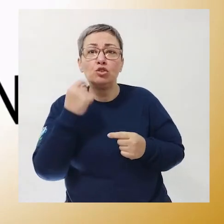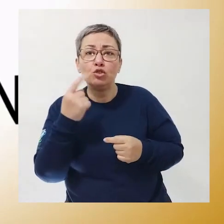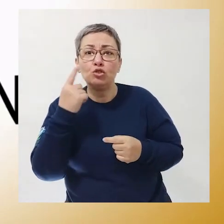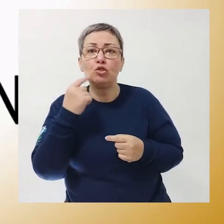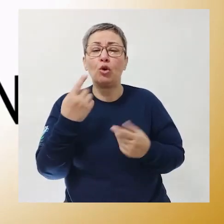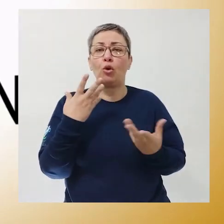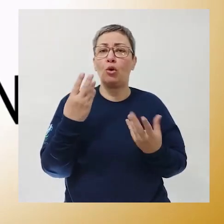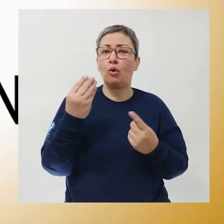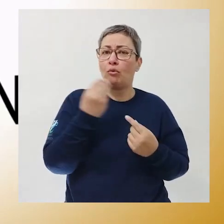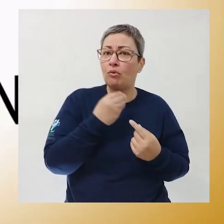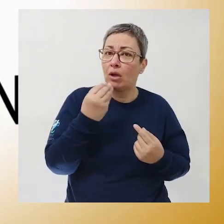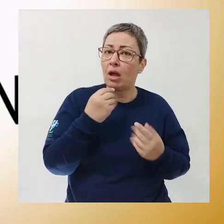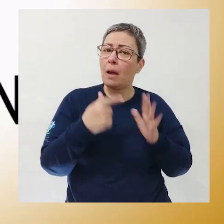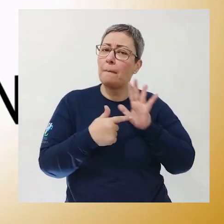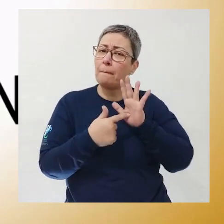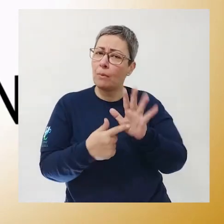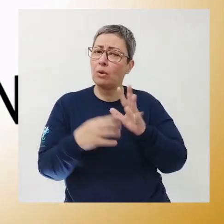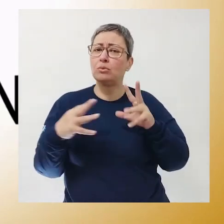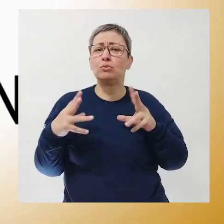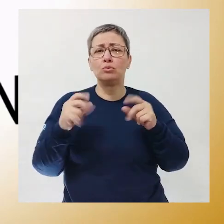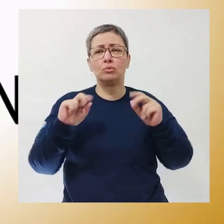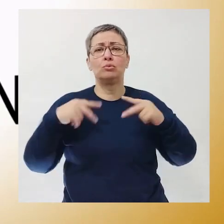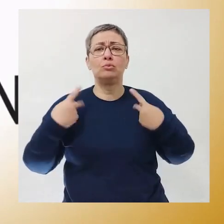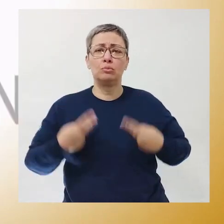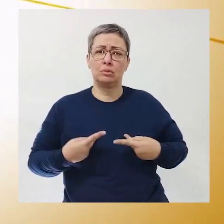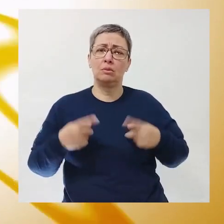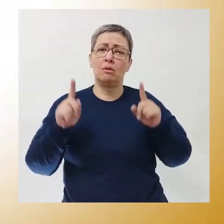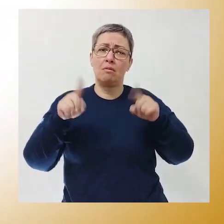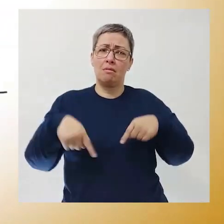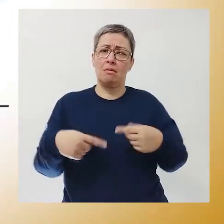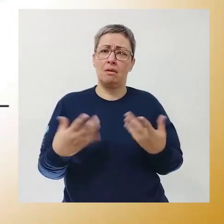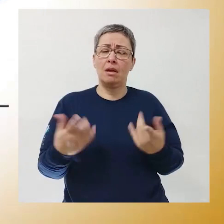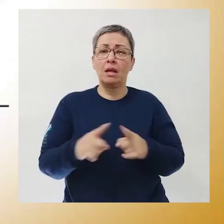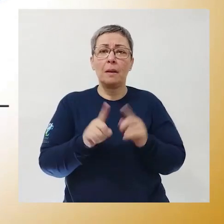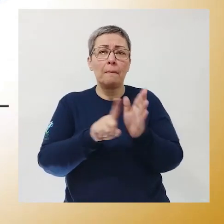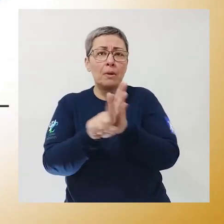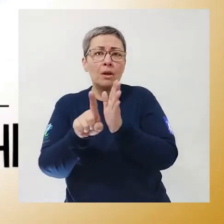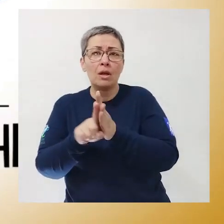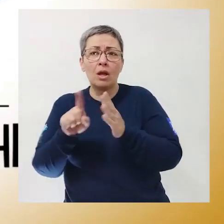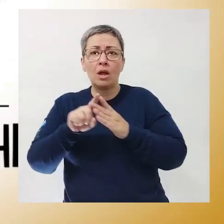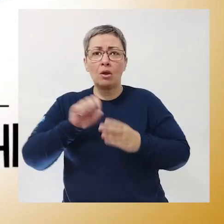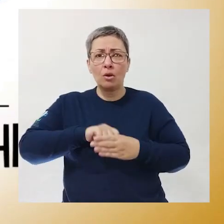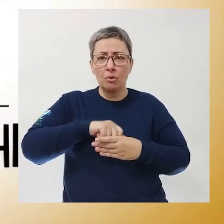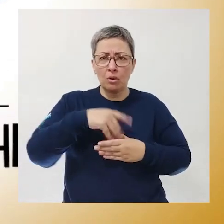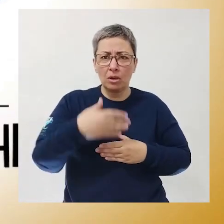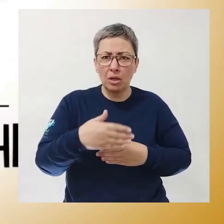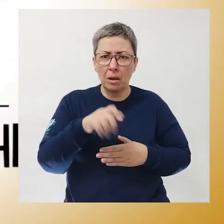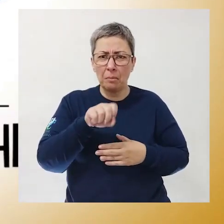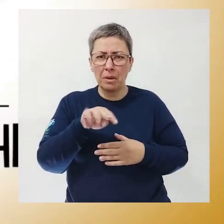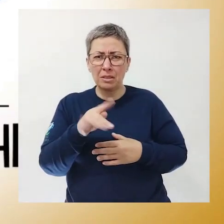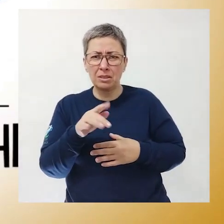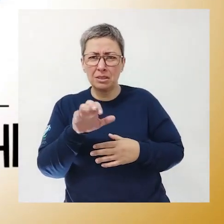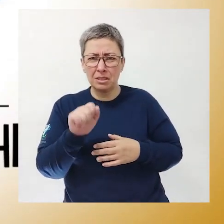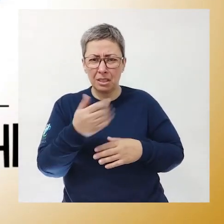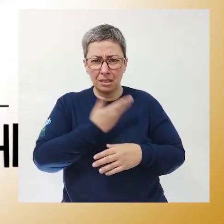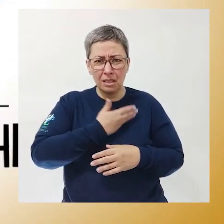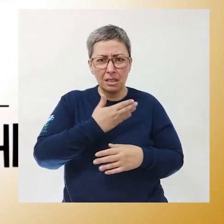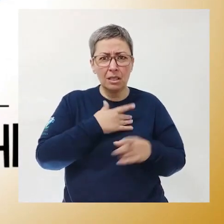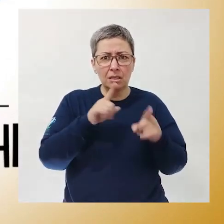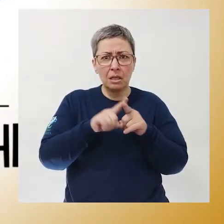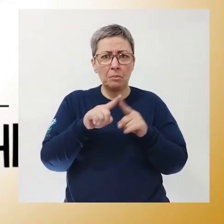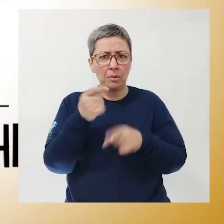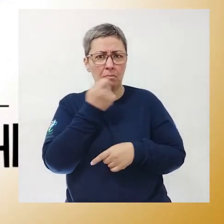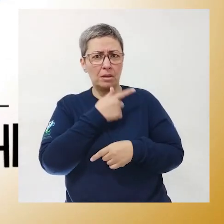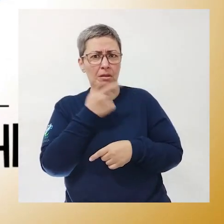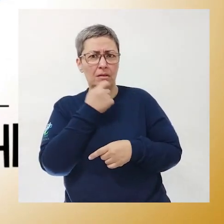e fraquezas mostram que somos humanos. Questionar atitudes machistas de seus amigos,